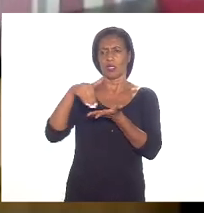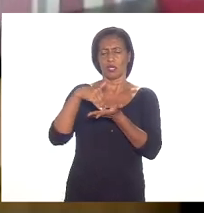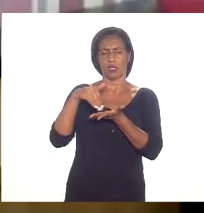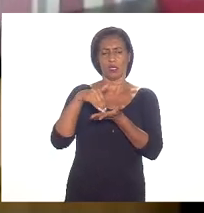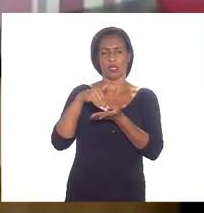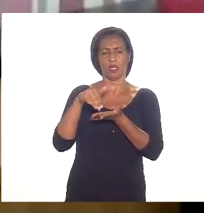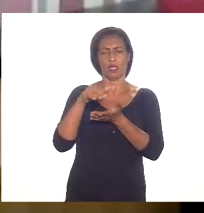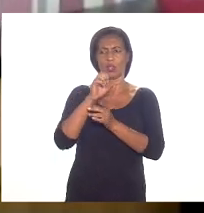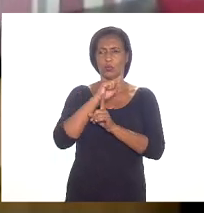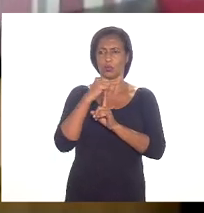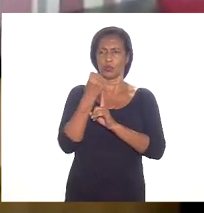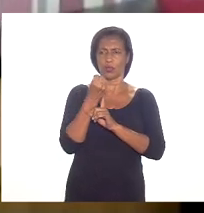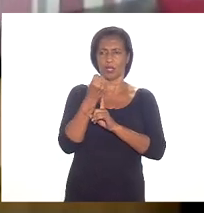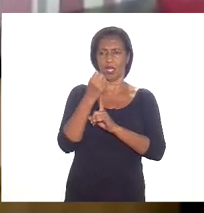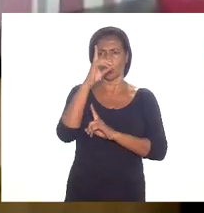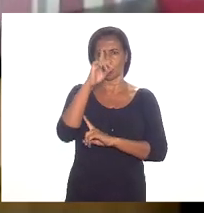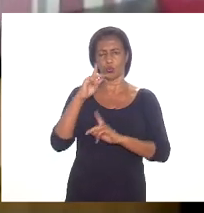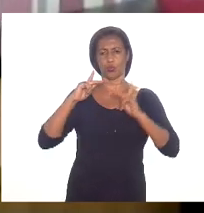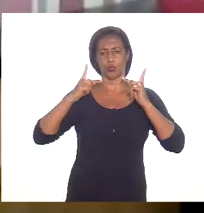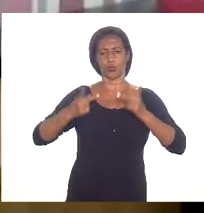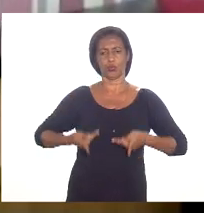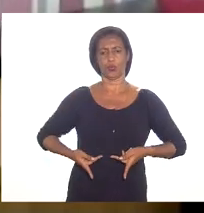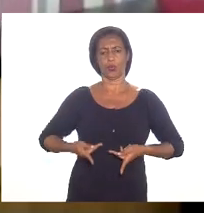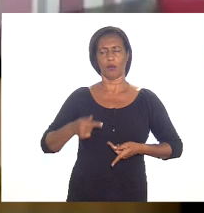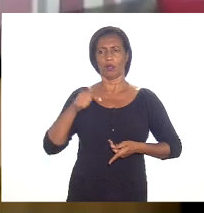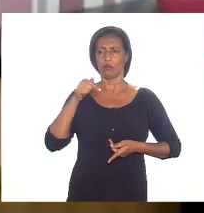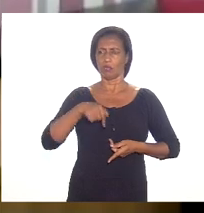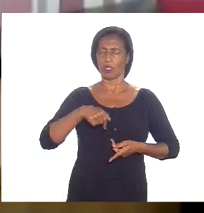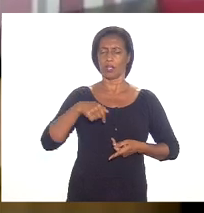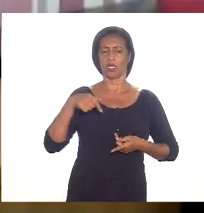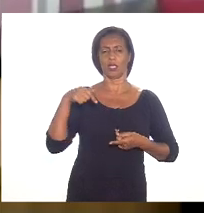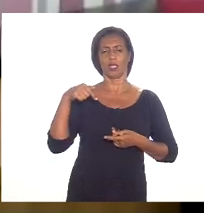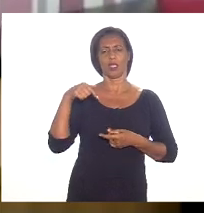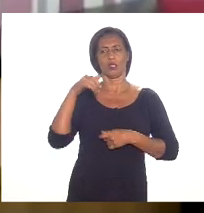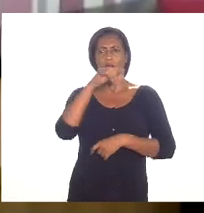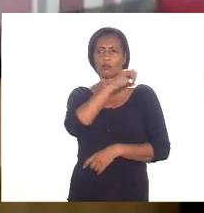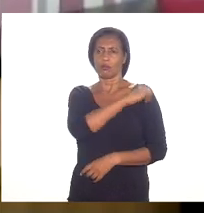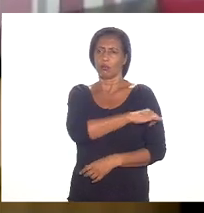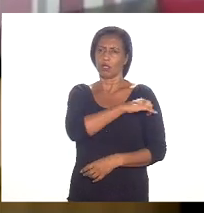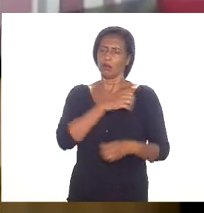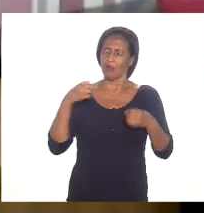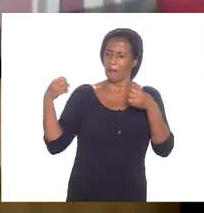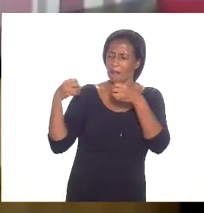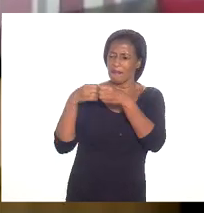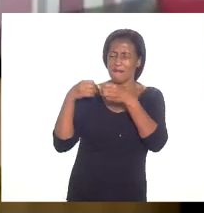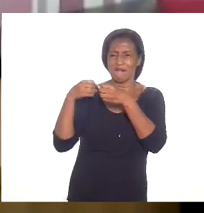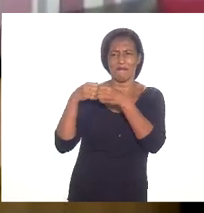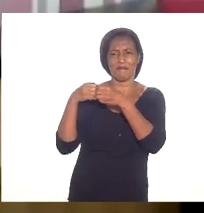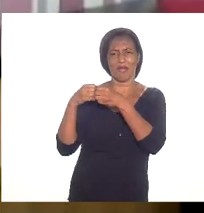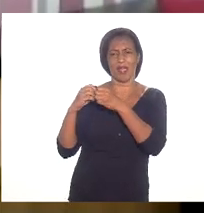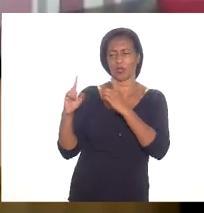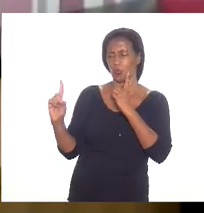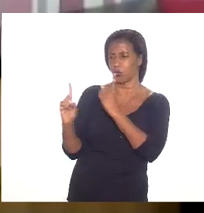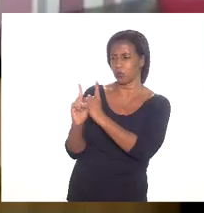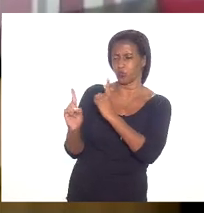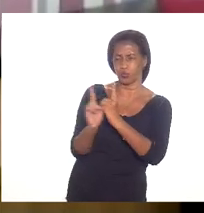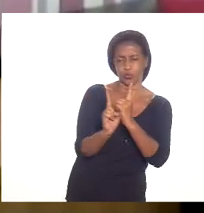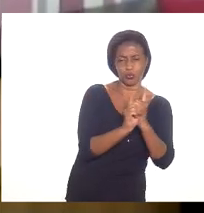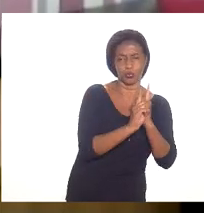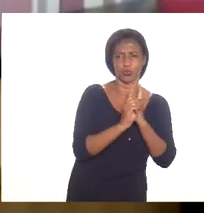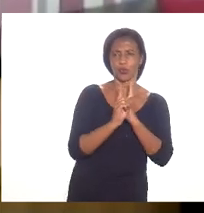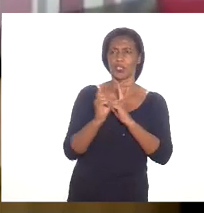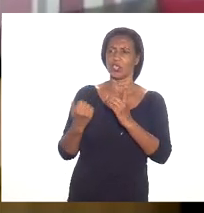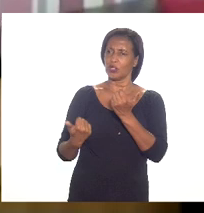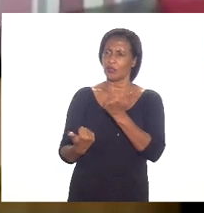Direitos Humanos e do município do Rio. Estive muito próxima dessa população e também tive ali o apoio de